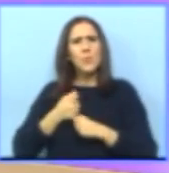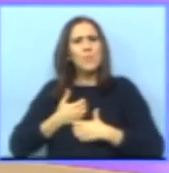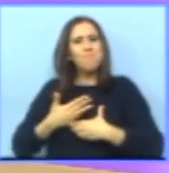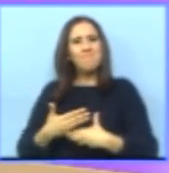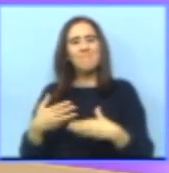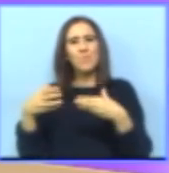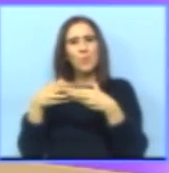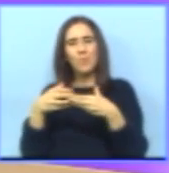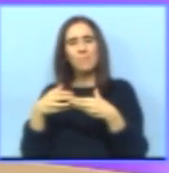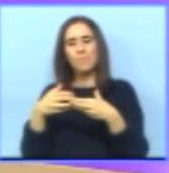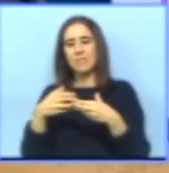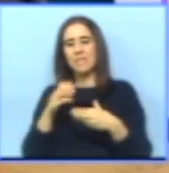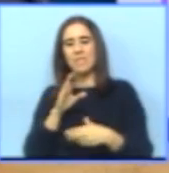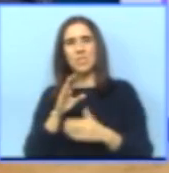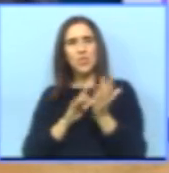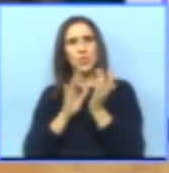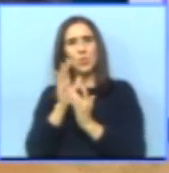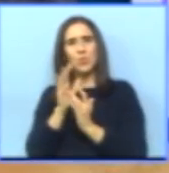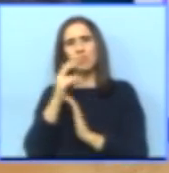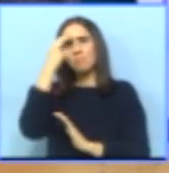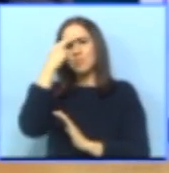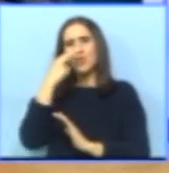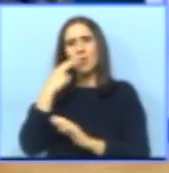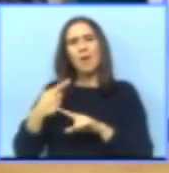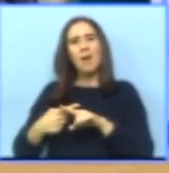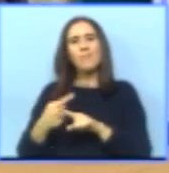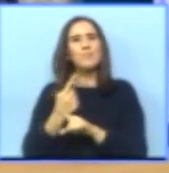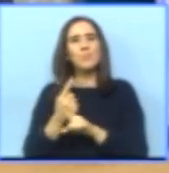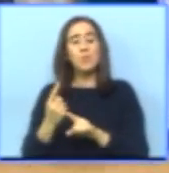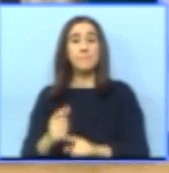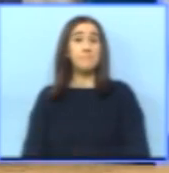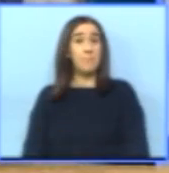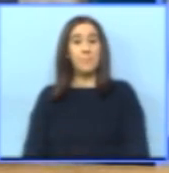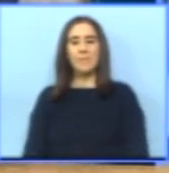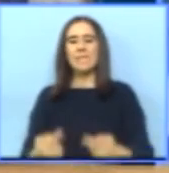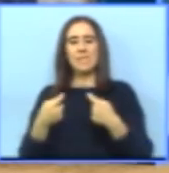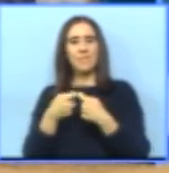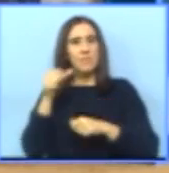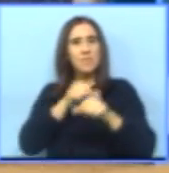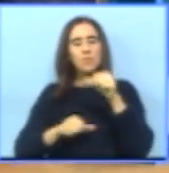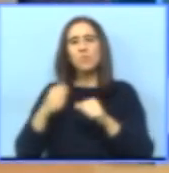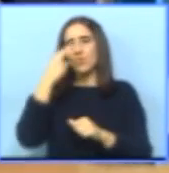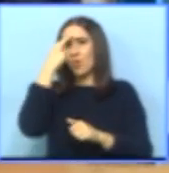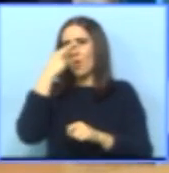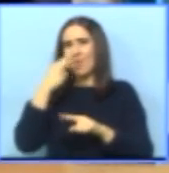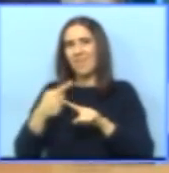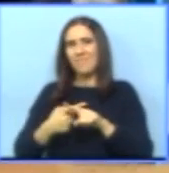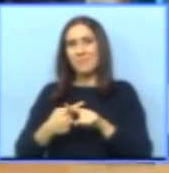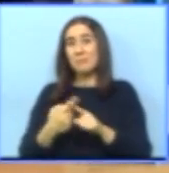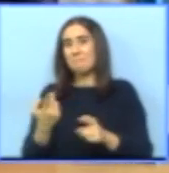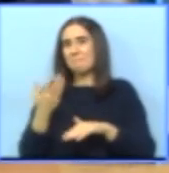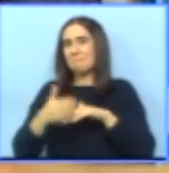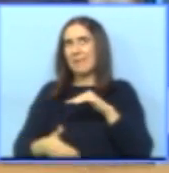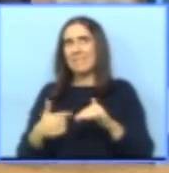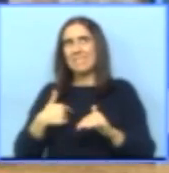de Jesus? Bem, em primeiro lugar, o interesse do físico pela história. Eu, a certa altura, vi-me, não sei se para mal dos meus